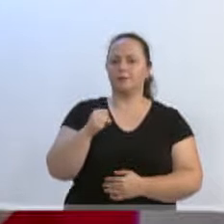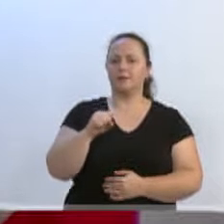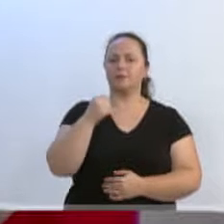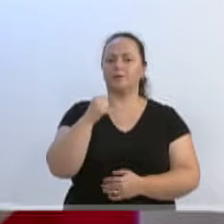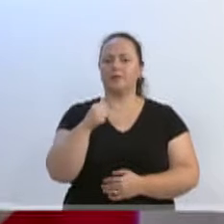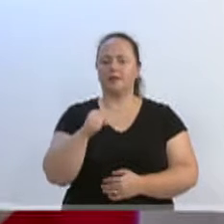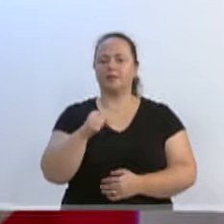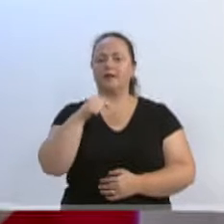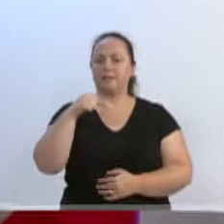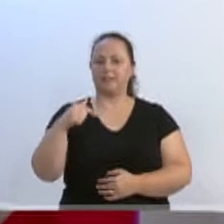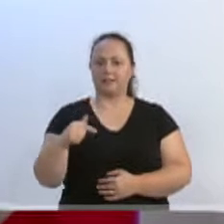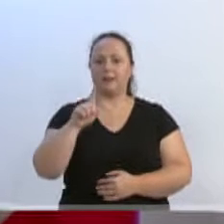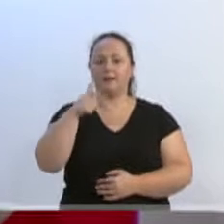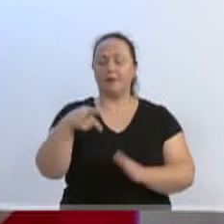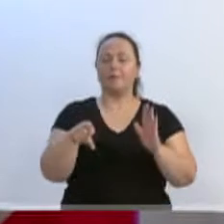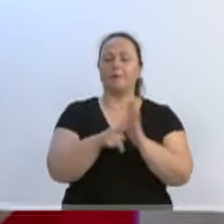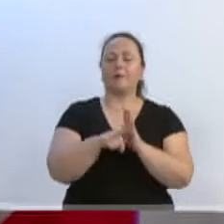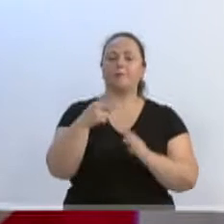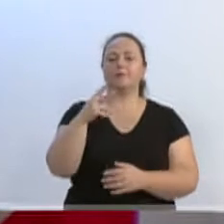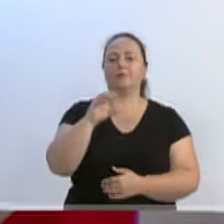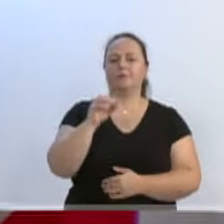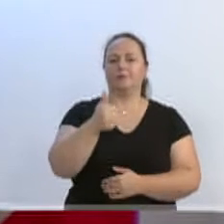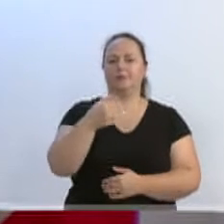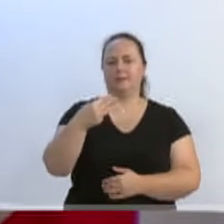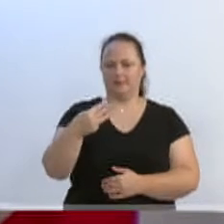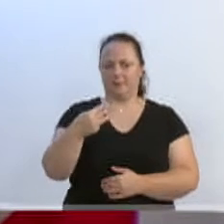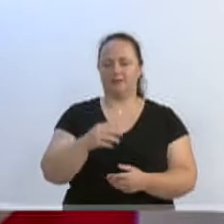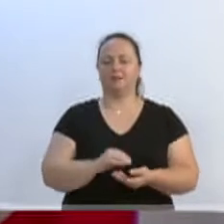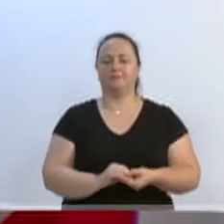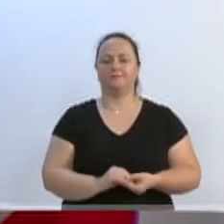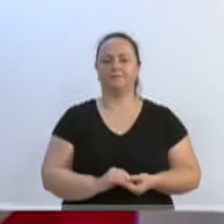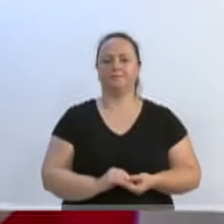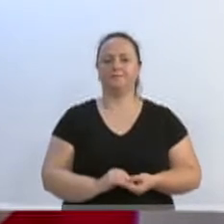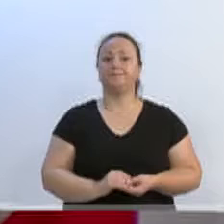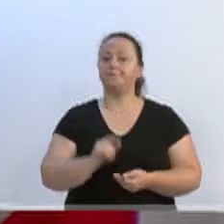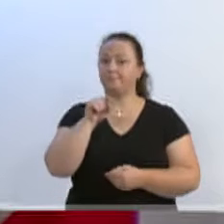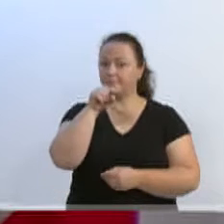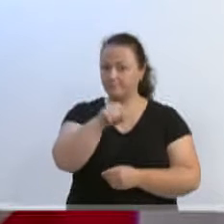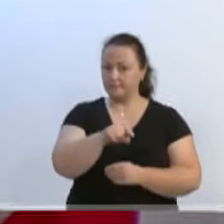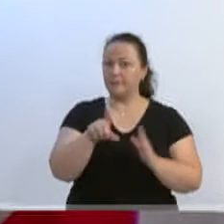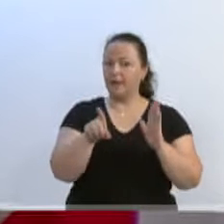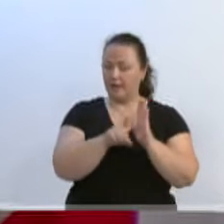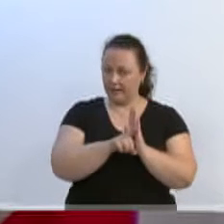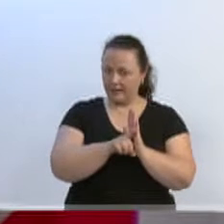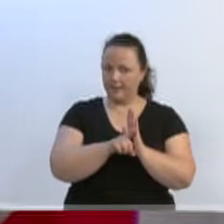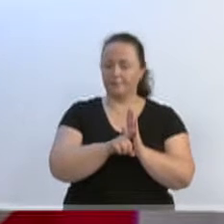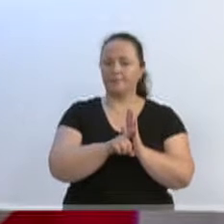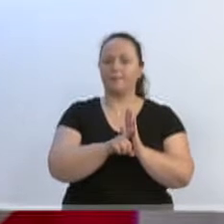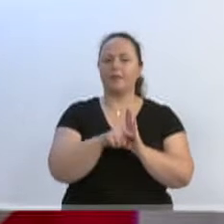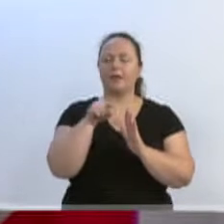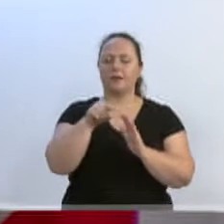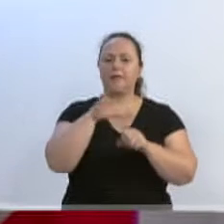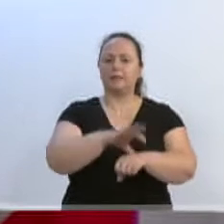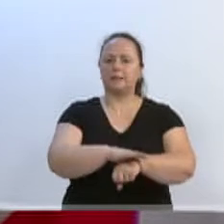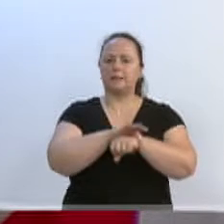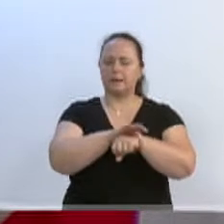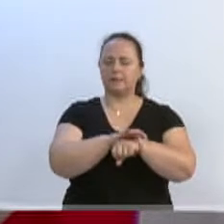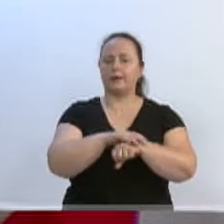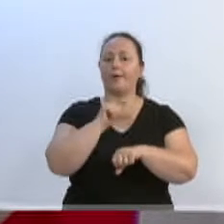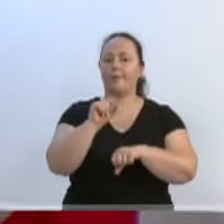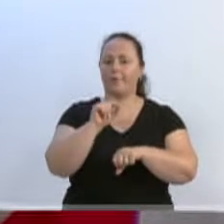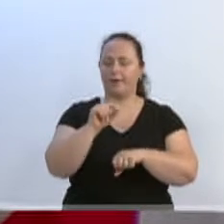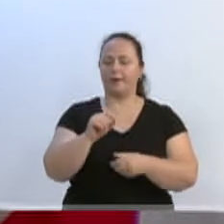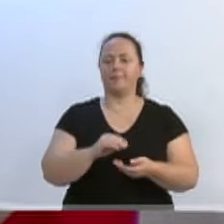7887 de 2013 lá é uma lei que assegura que